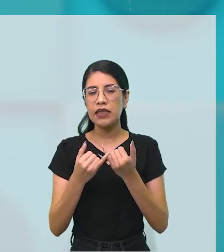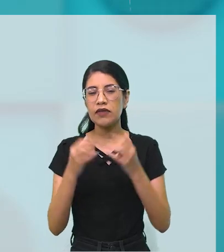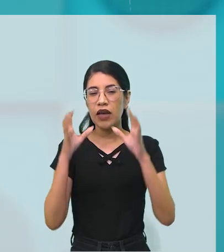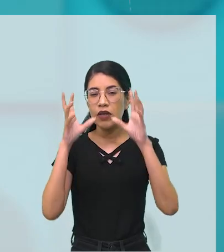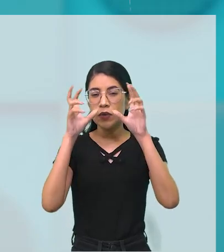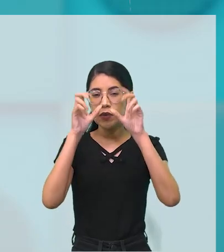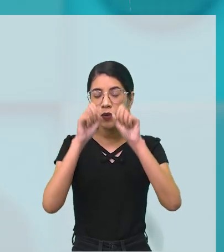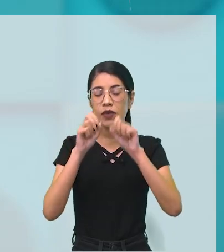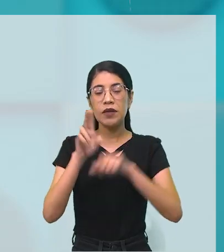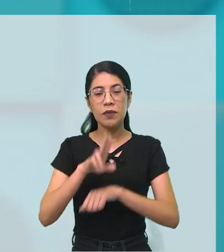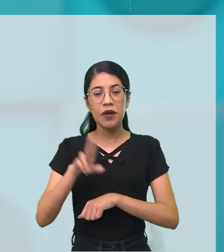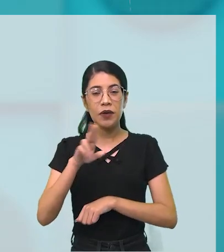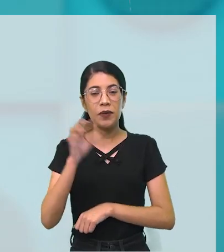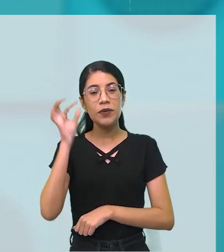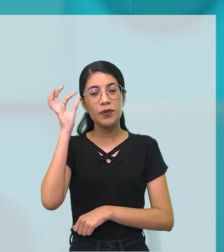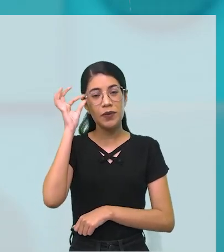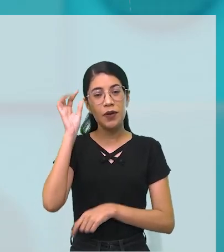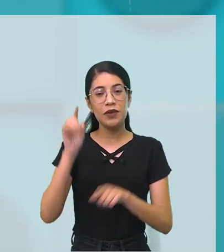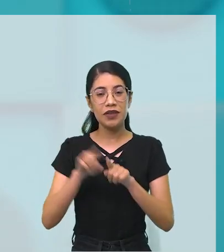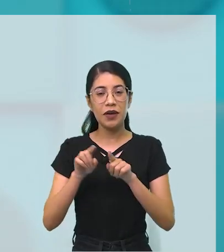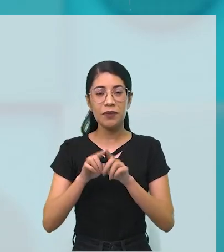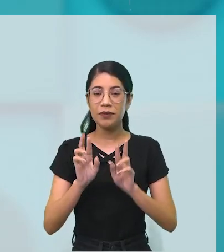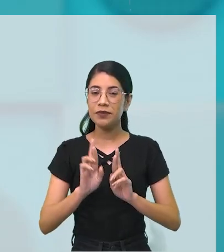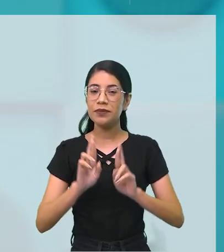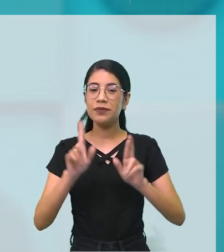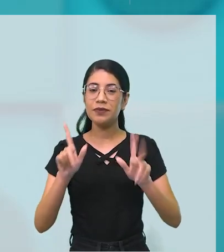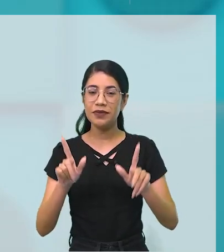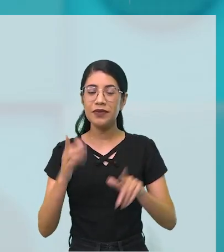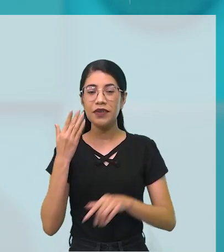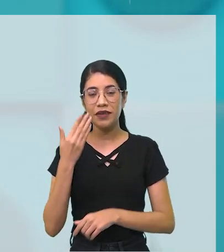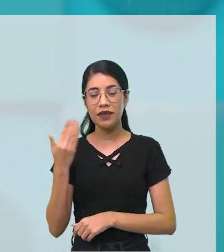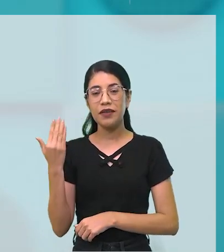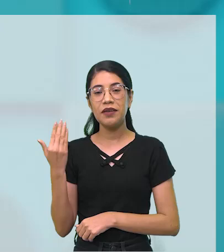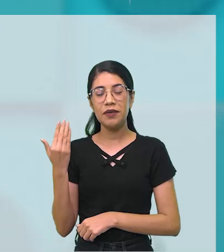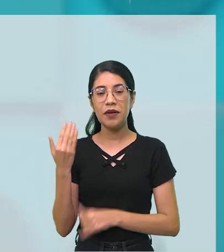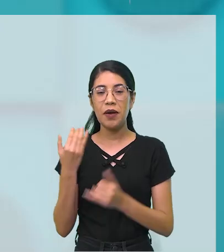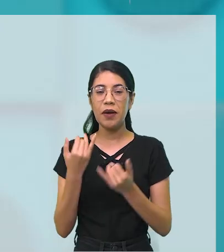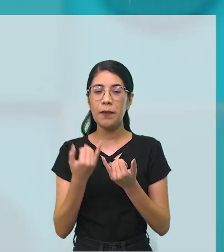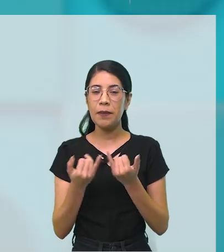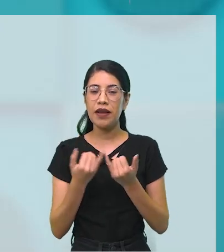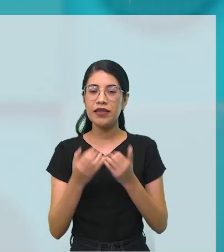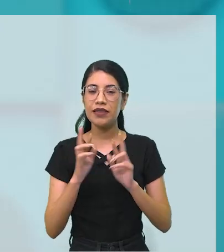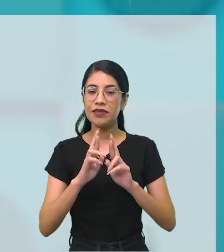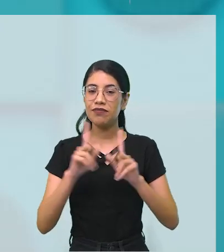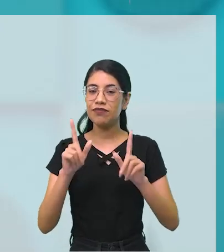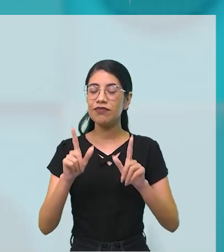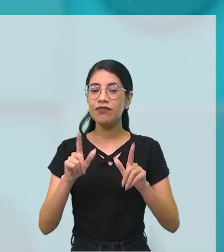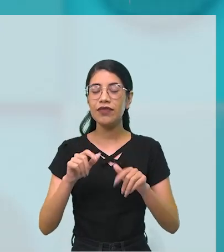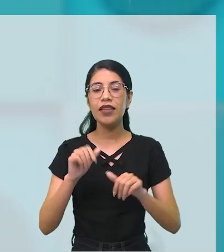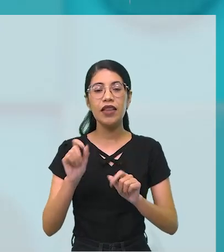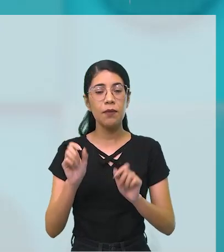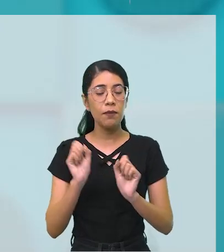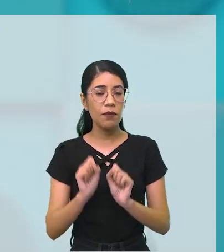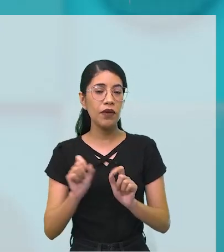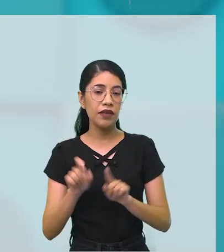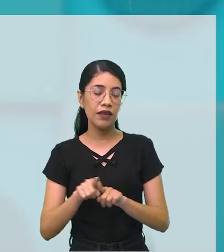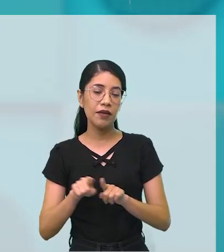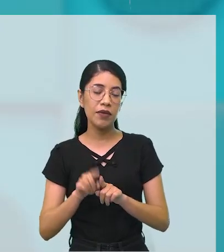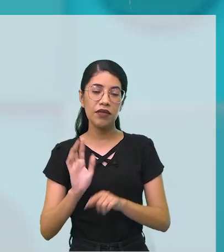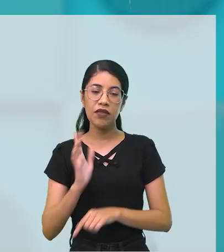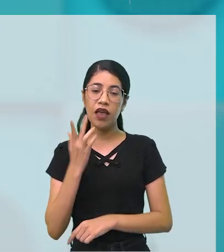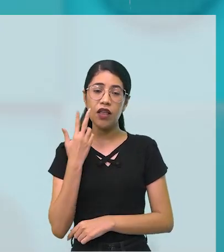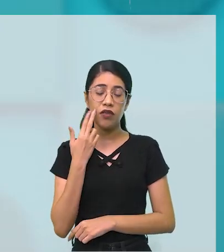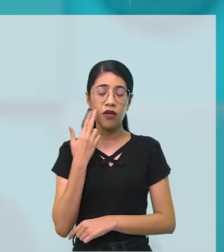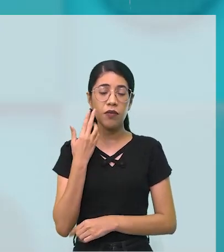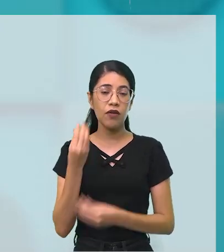Ainda mais que a gente vai usando óculos, quando eu tiro o óculos, meu olho fica mais fundinho, e isso vai acontecendo com naturalidade,